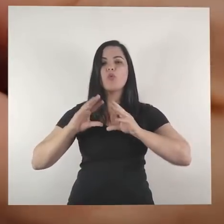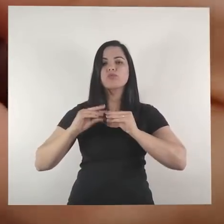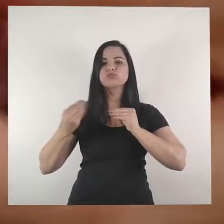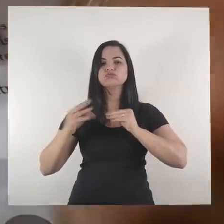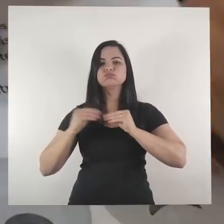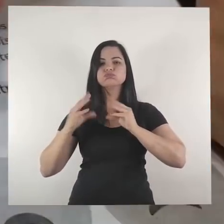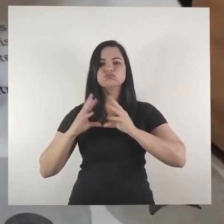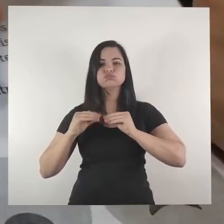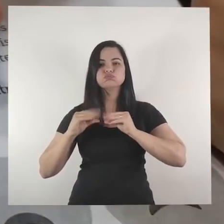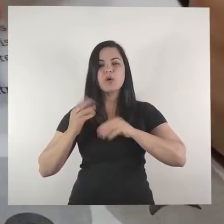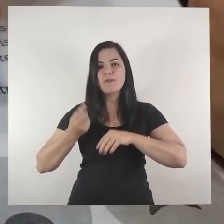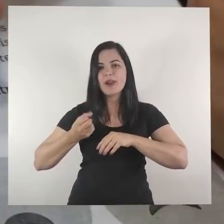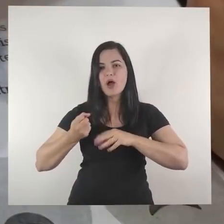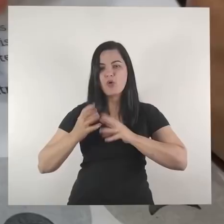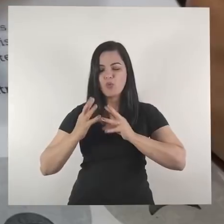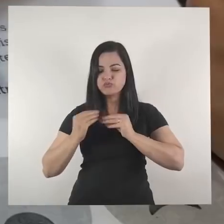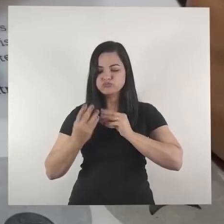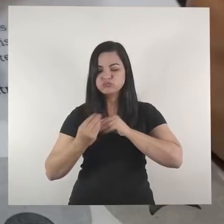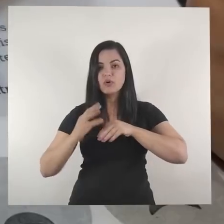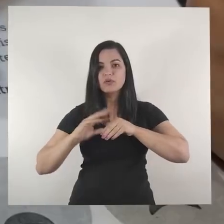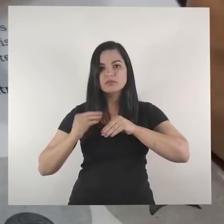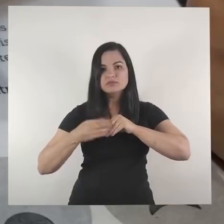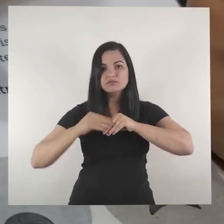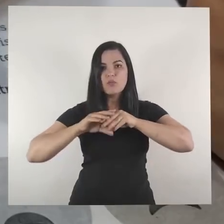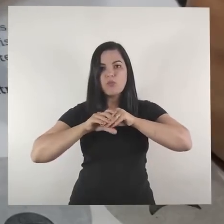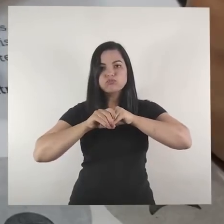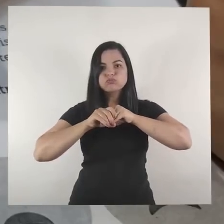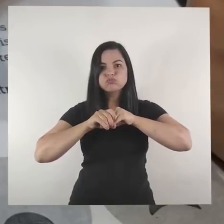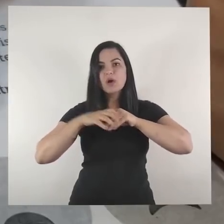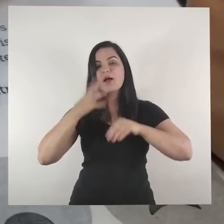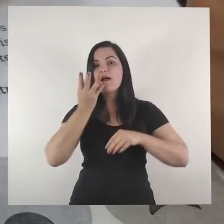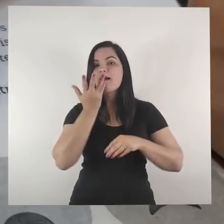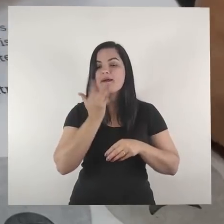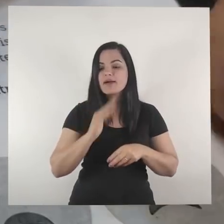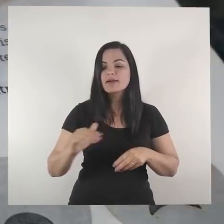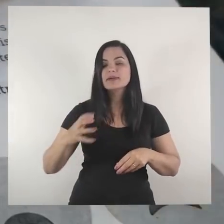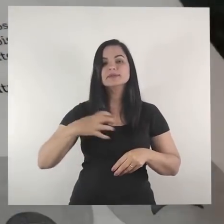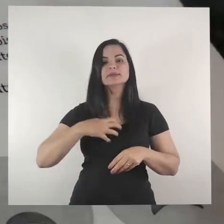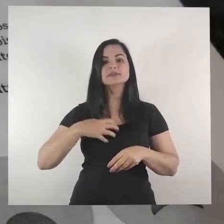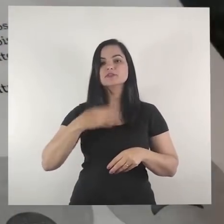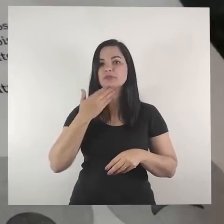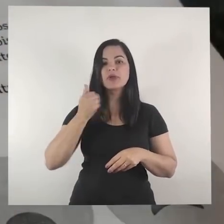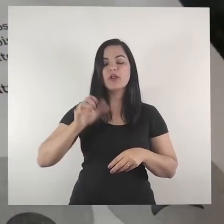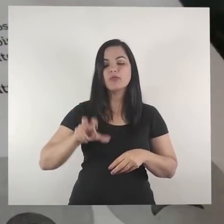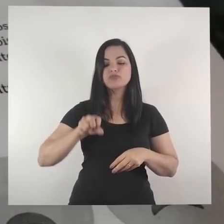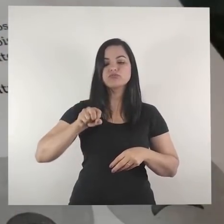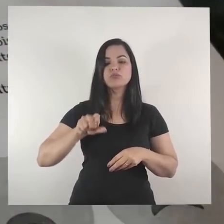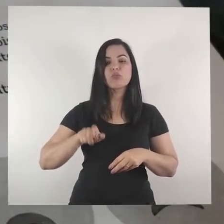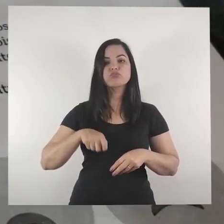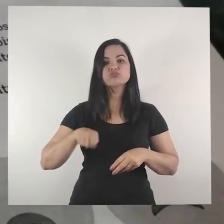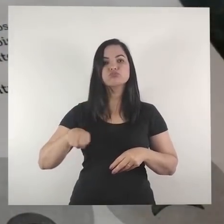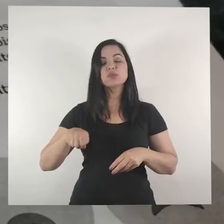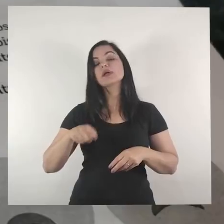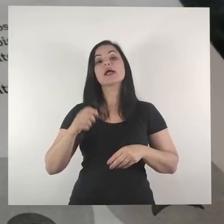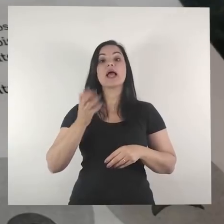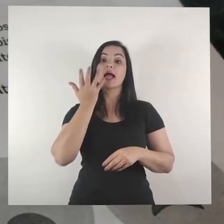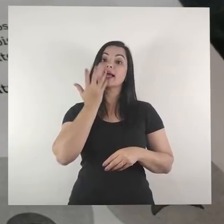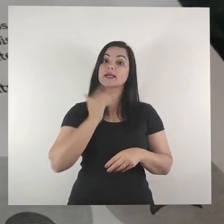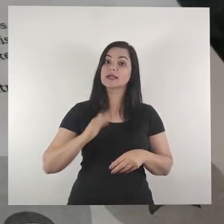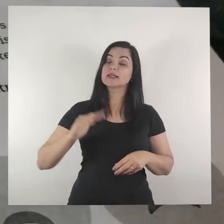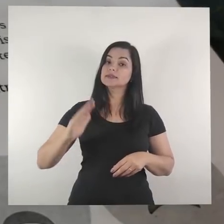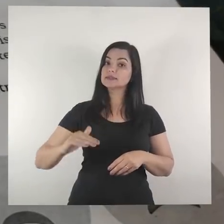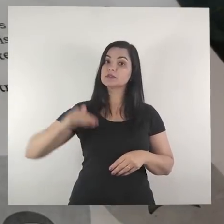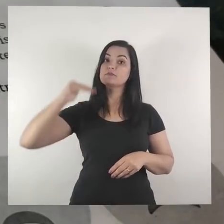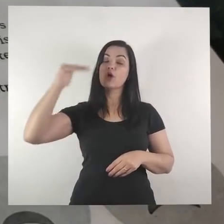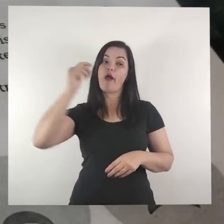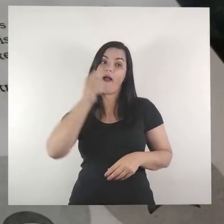fita por cima para ficar gordinho, para a criança começar a pegar melhor o lápis. E para as crianças maiores que ainda não estão